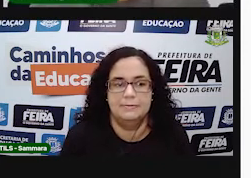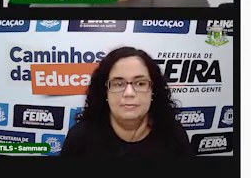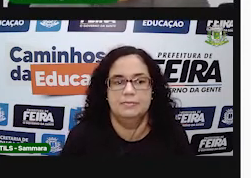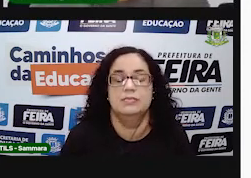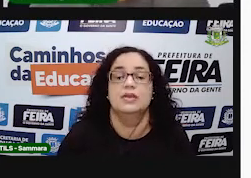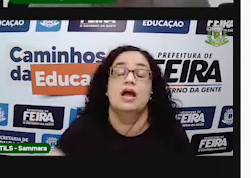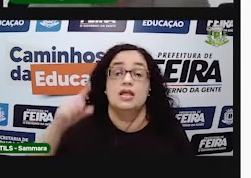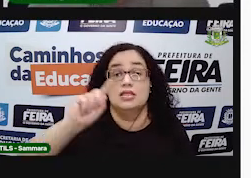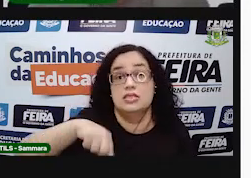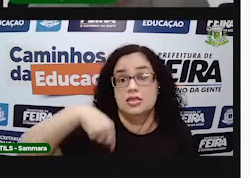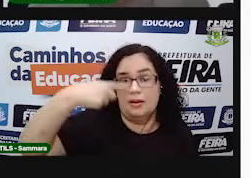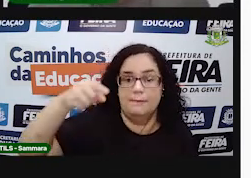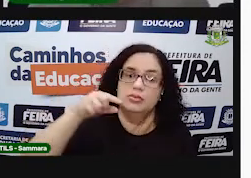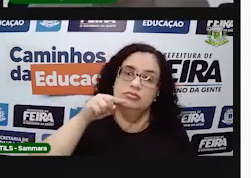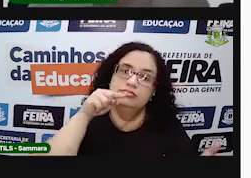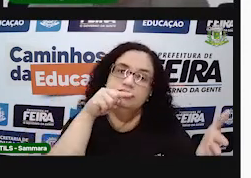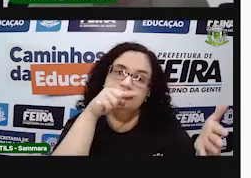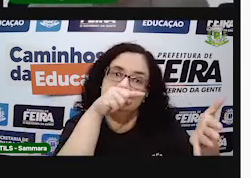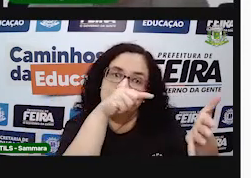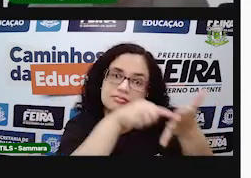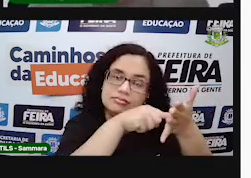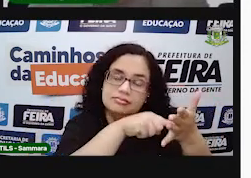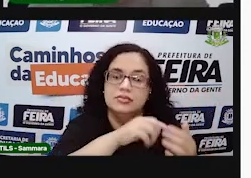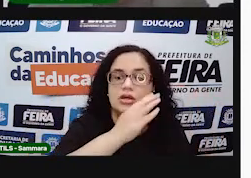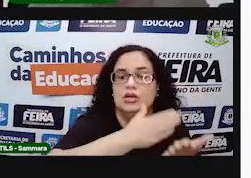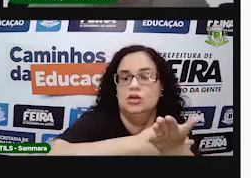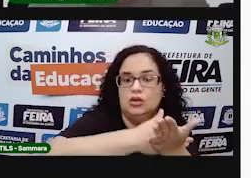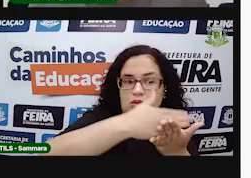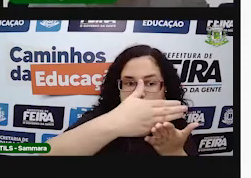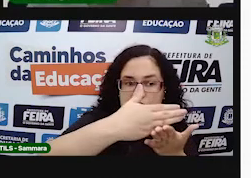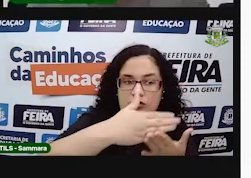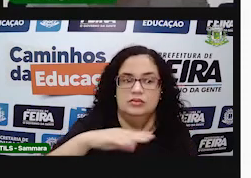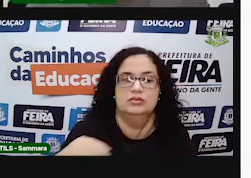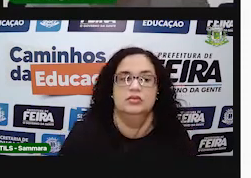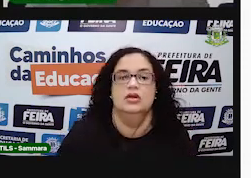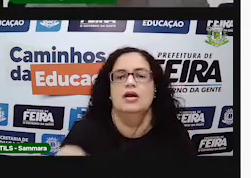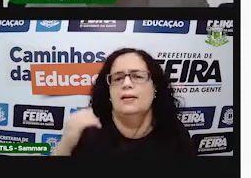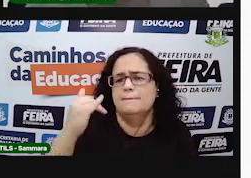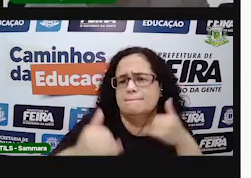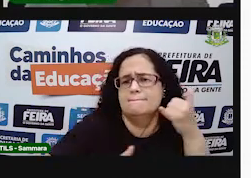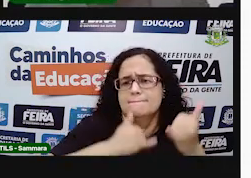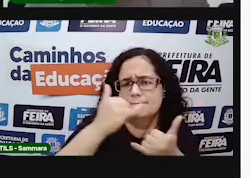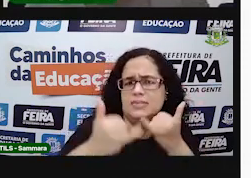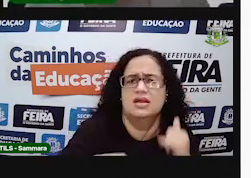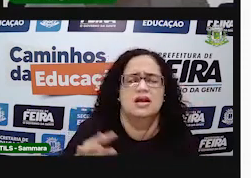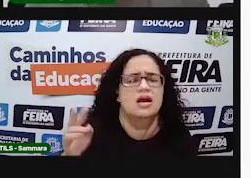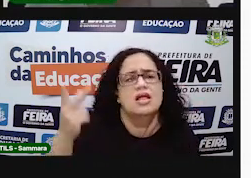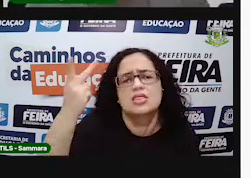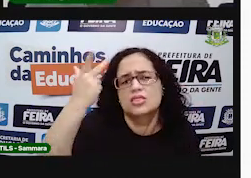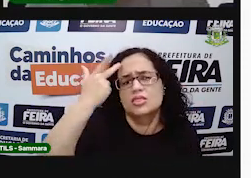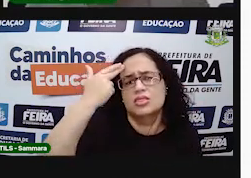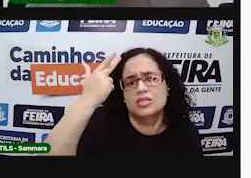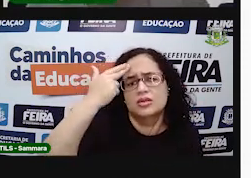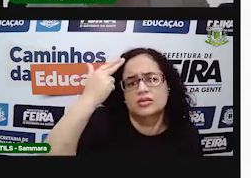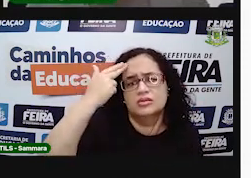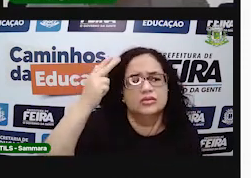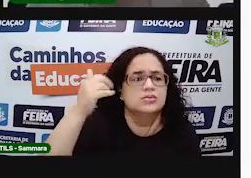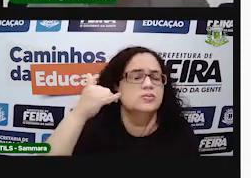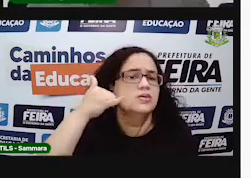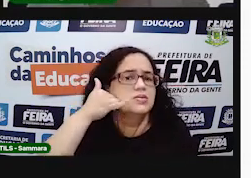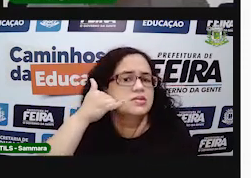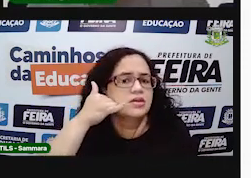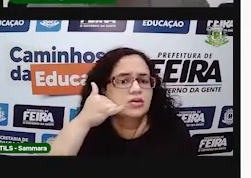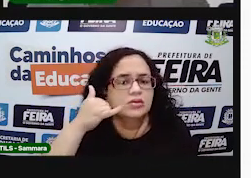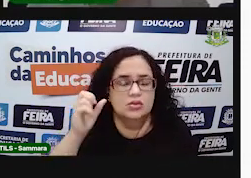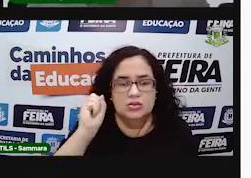Prontinho. Olha só. E aí depois é só clicar em começar. Isso aqui você pode jogar tranquilamente